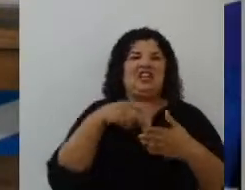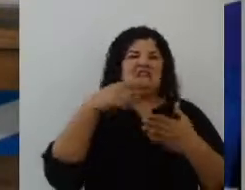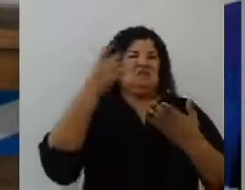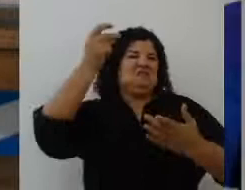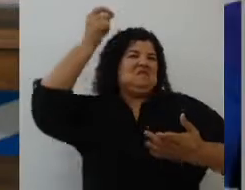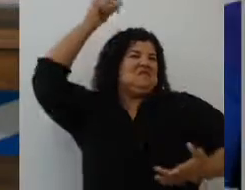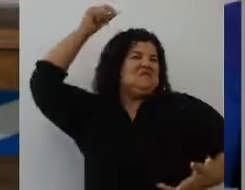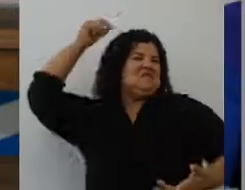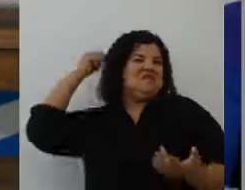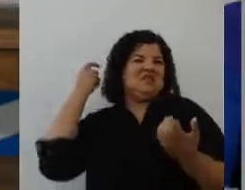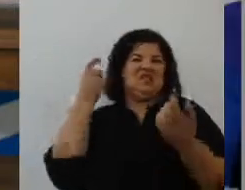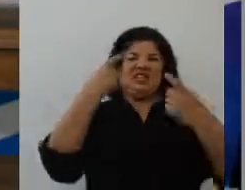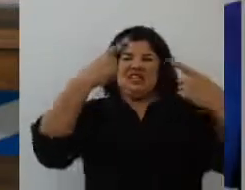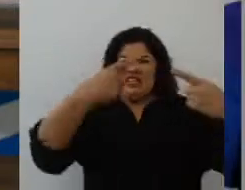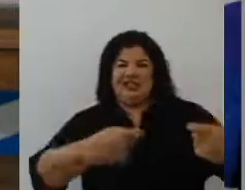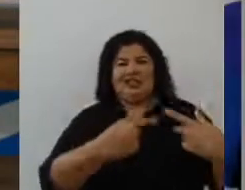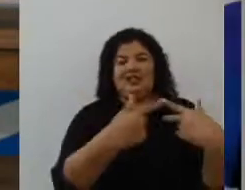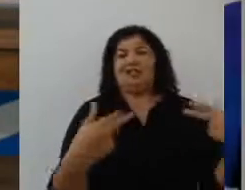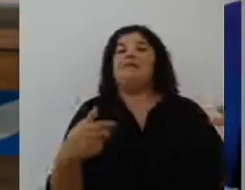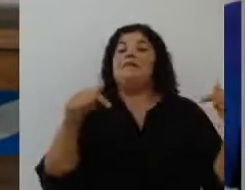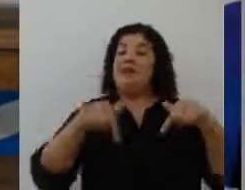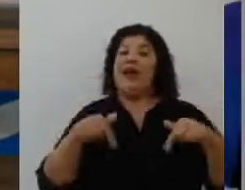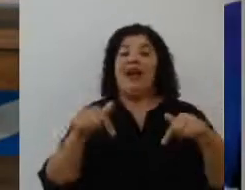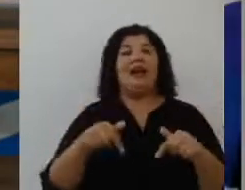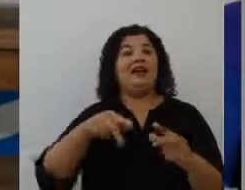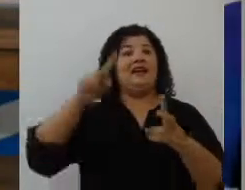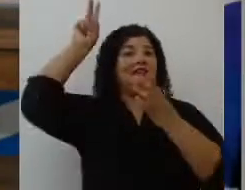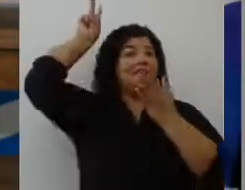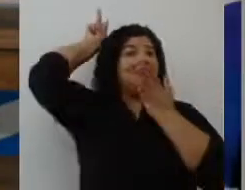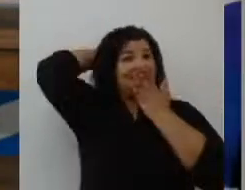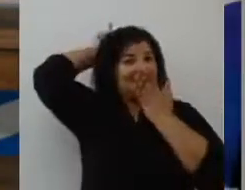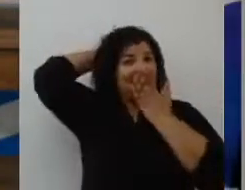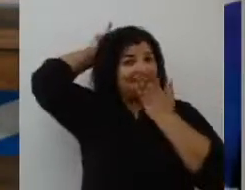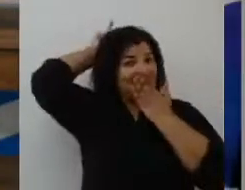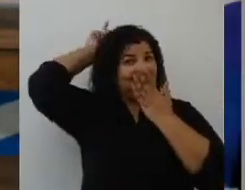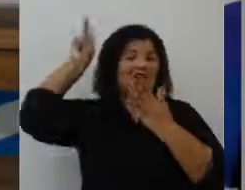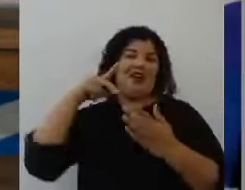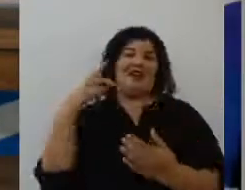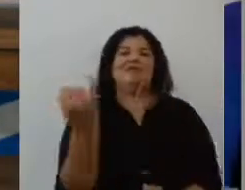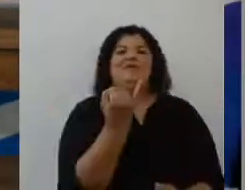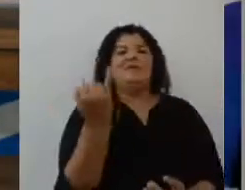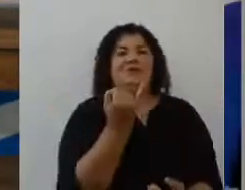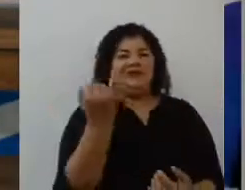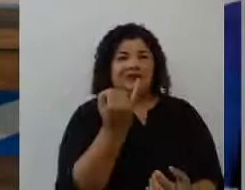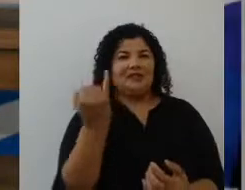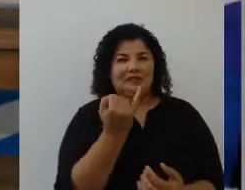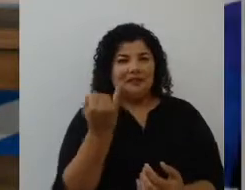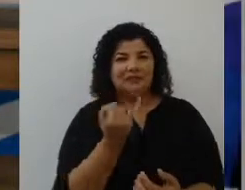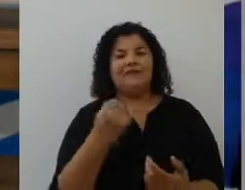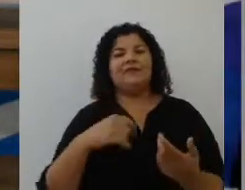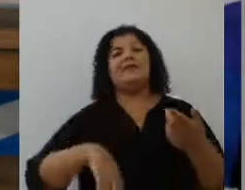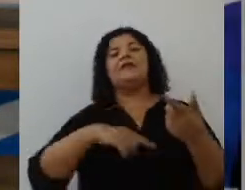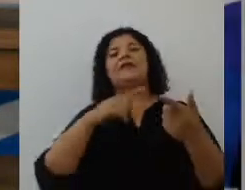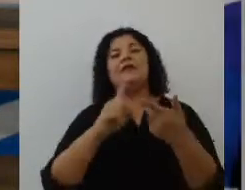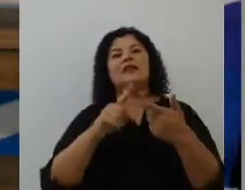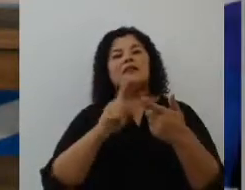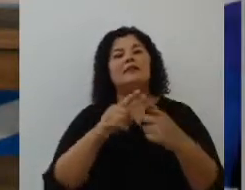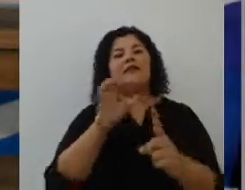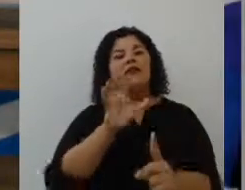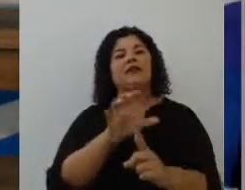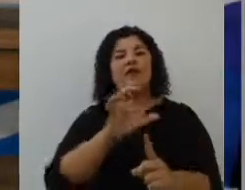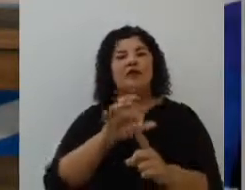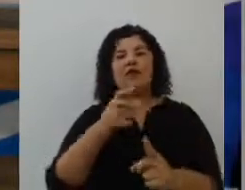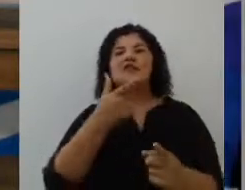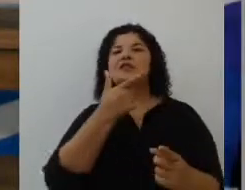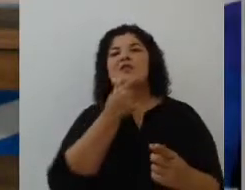cavaleiro medieval nas obras. A segunda geração, mal do século, também chamada de ultrarromântica ou byroniana, por causa da influência do escritor inglês